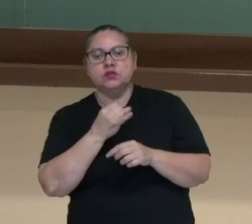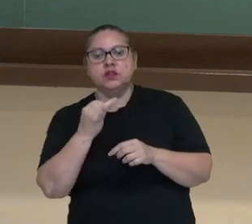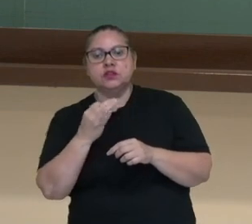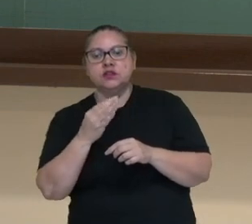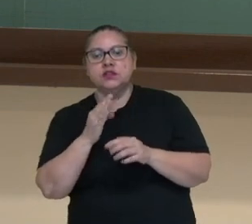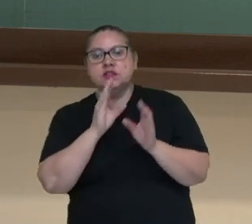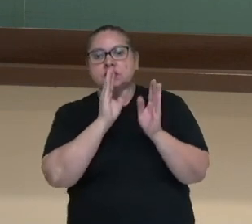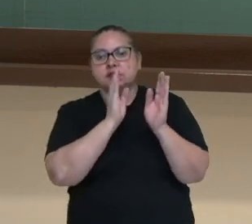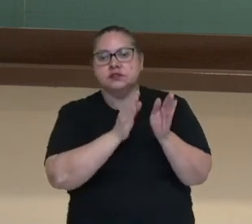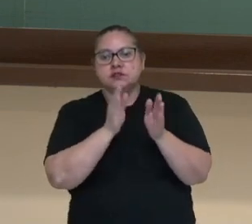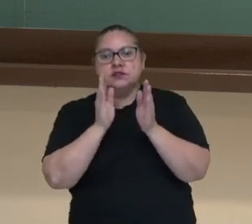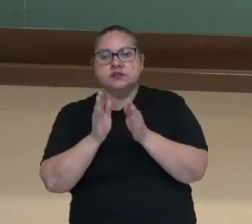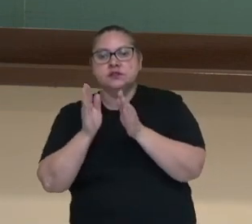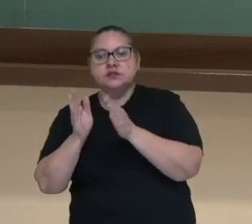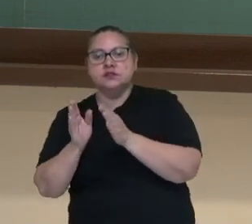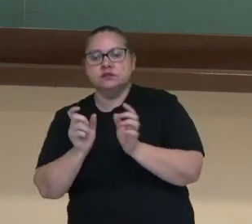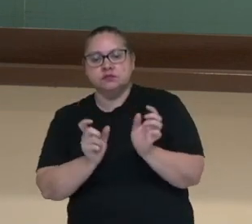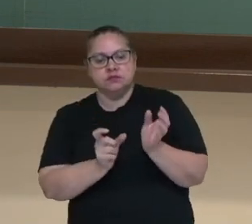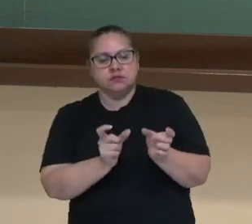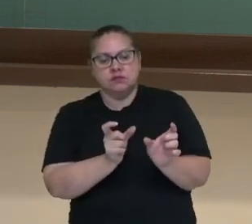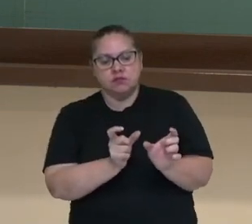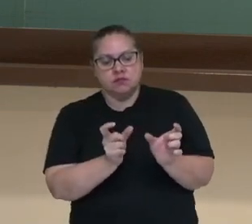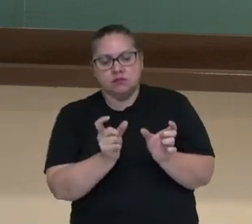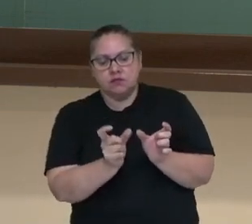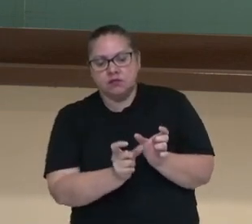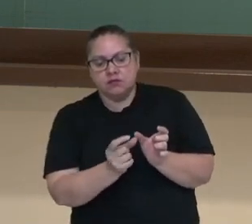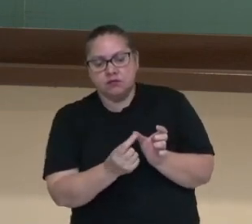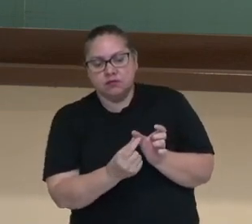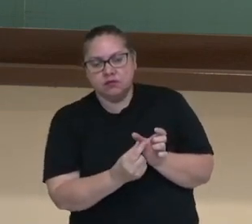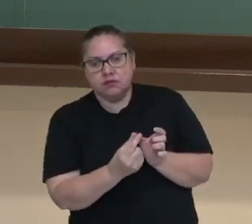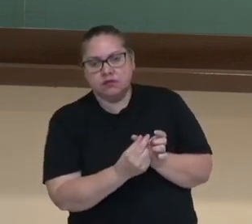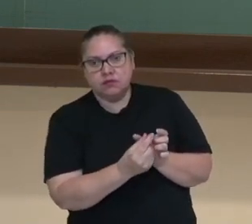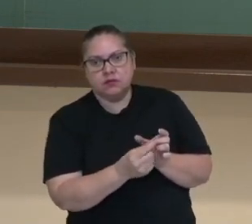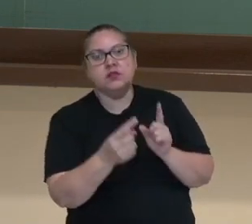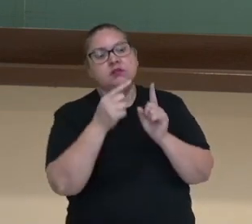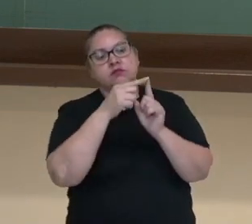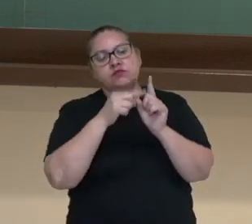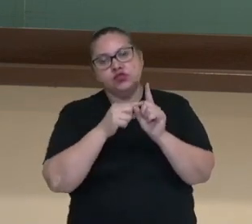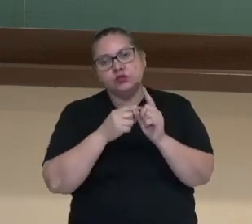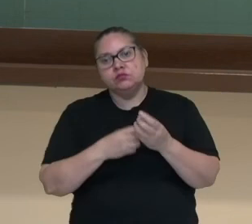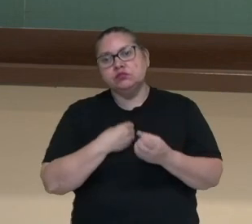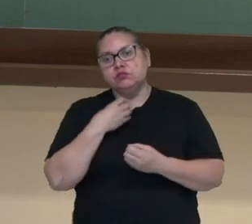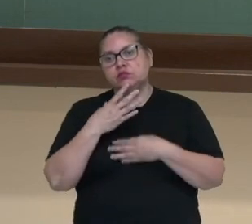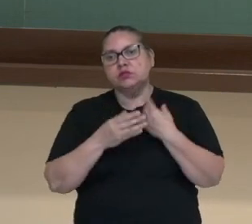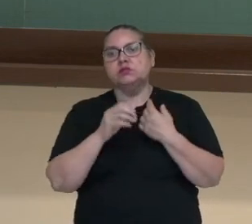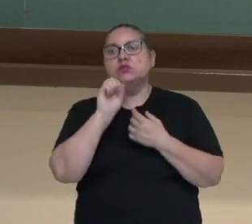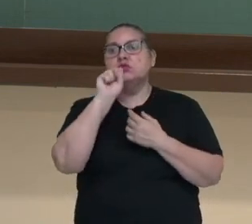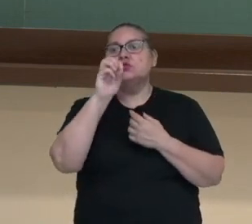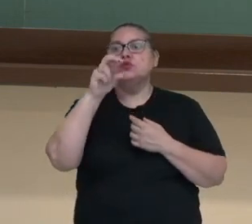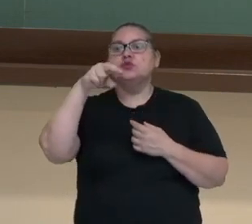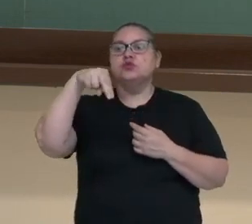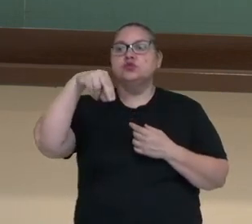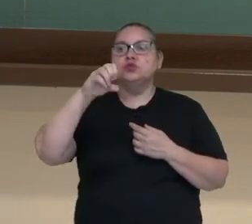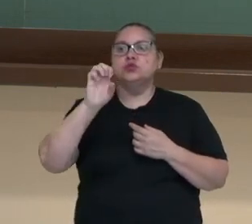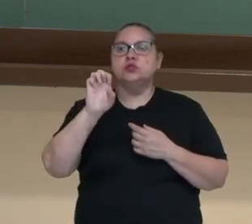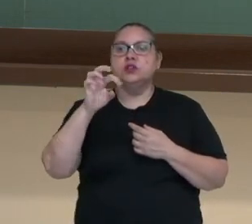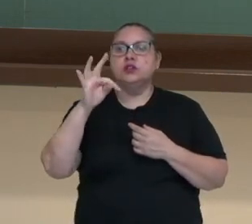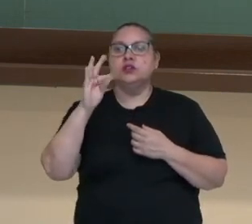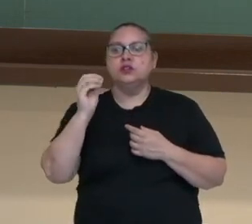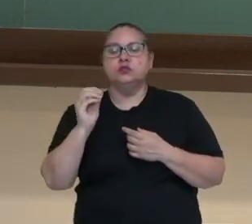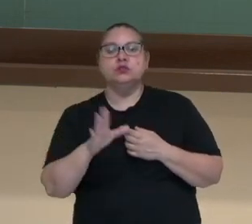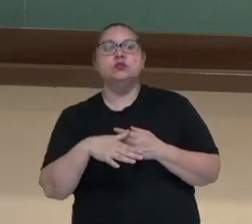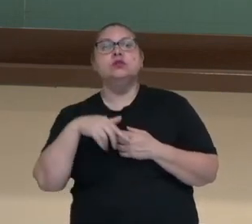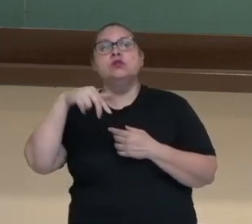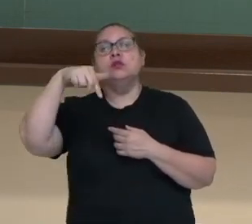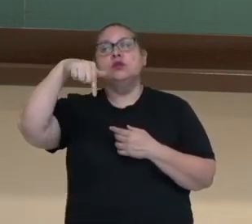poéticas. Eu posso ter também os tipos de poemas, né? Eu posso ter o soneto, posso ter quarteto, posso